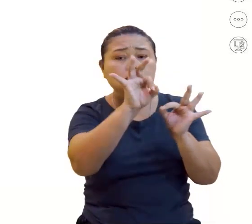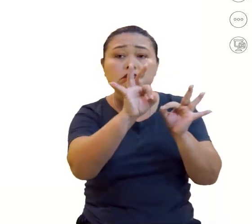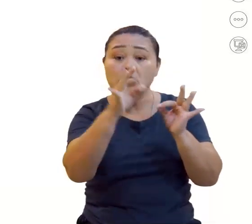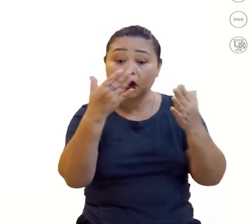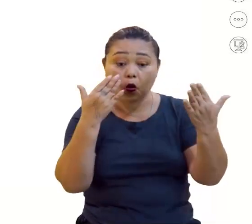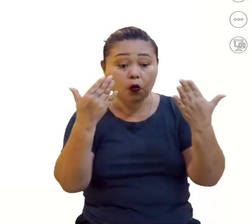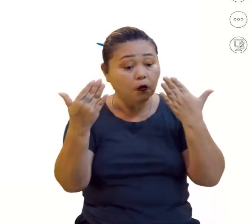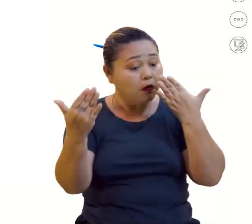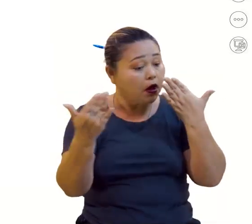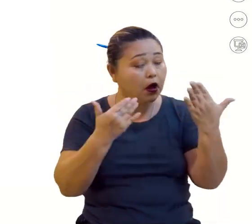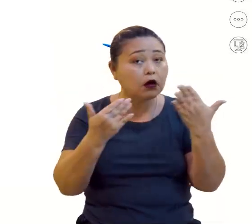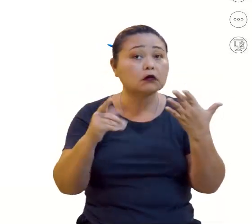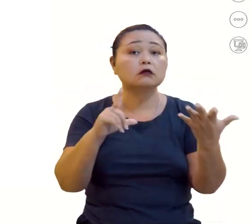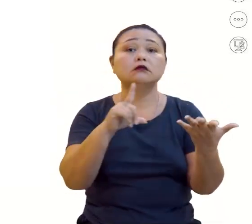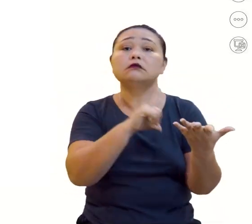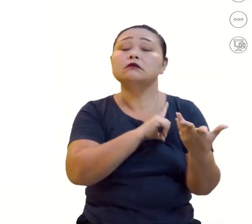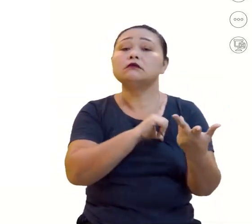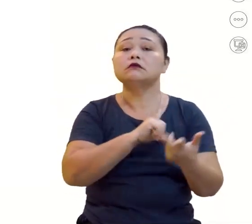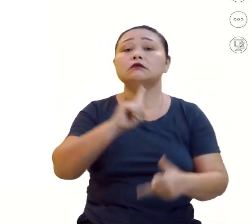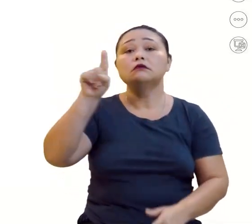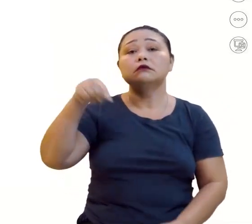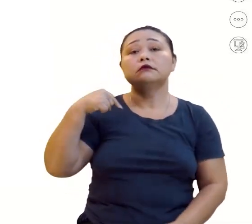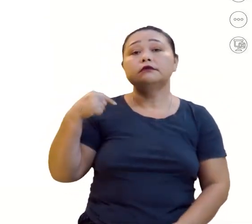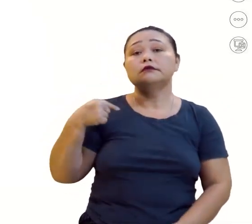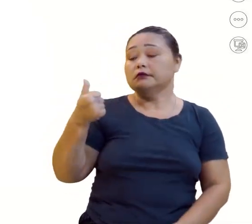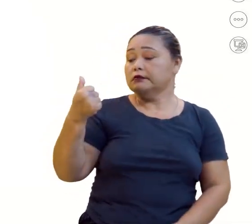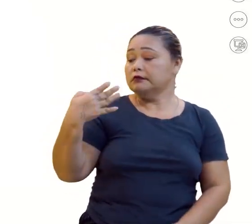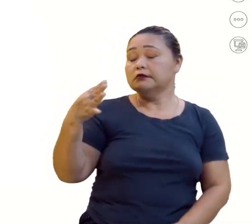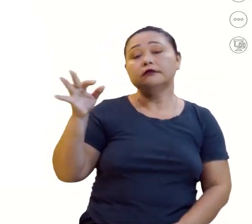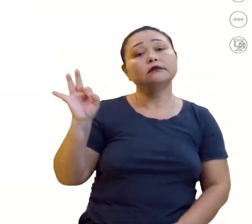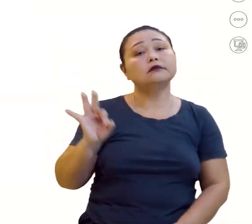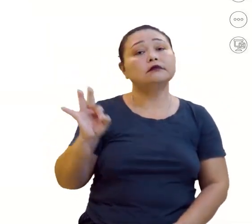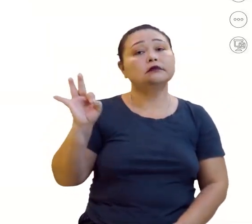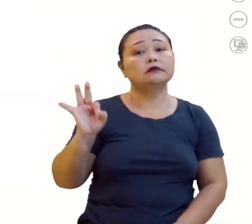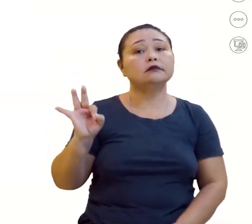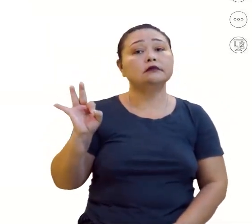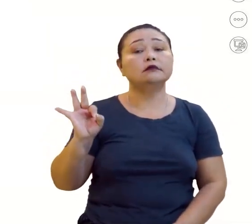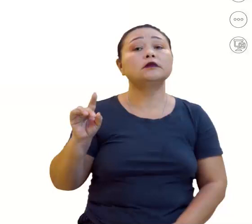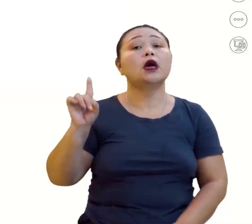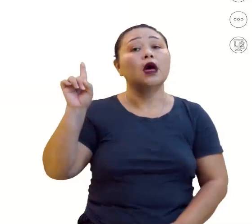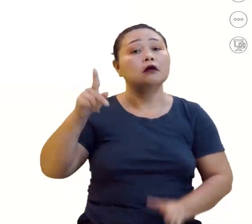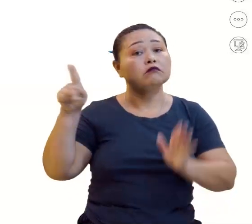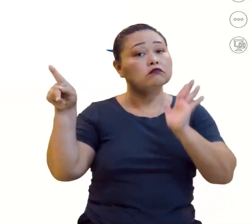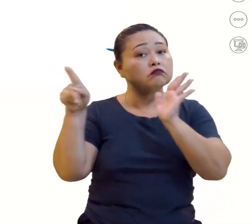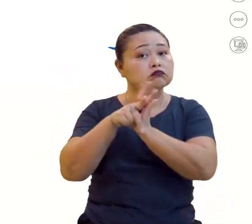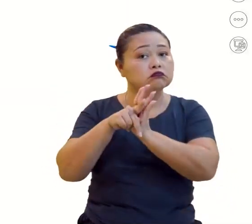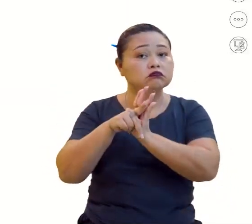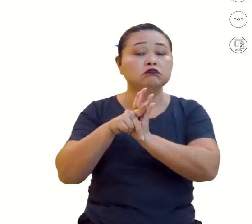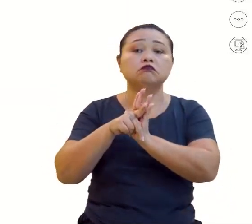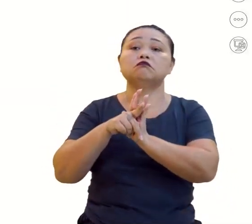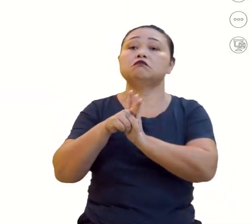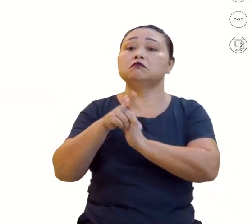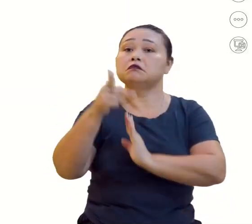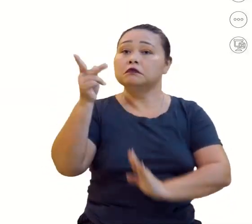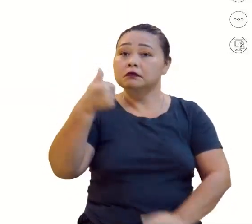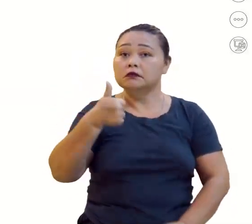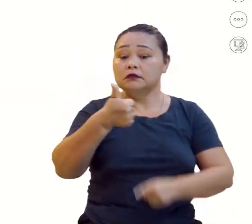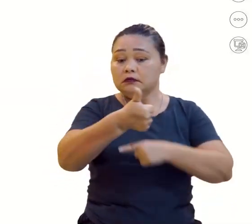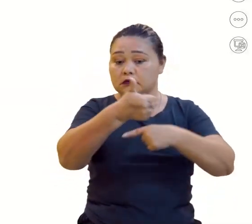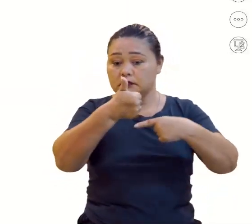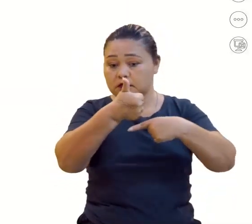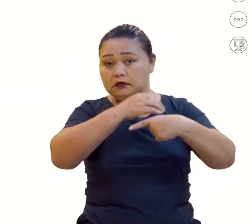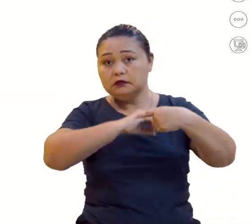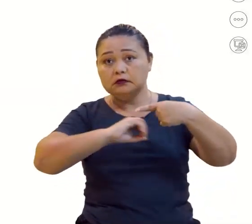comparar. Temos ali, logo abaixo, 14% envolvendo a parte de porcentagem, né? Temos depois a parte